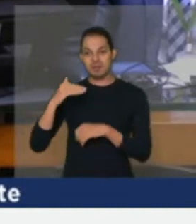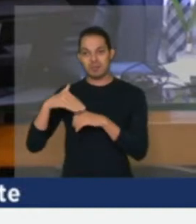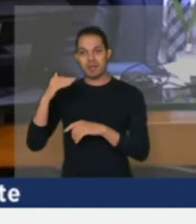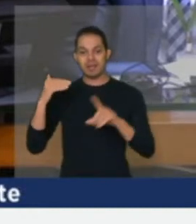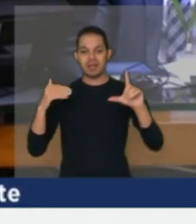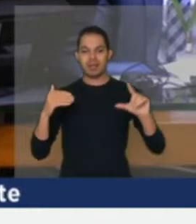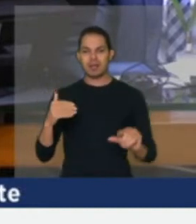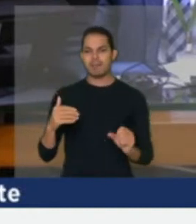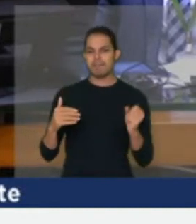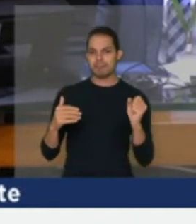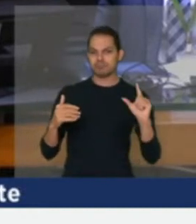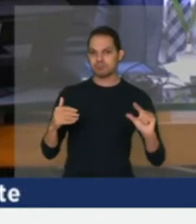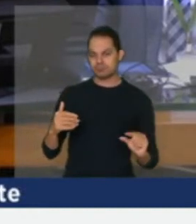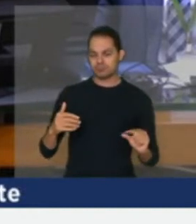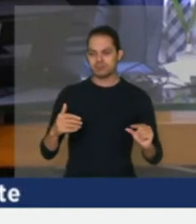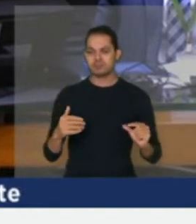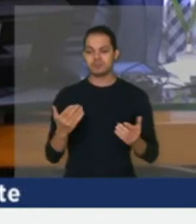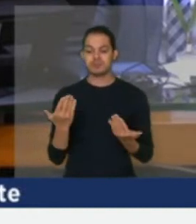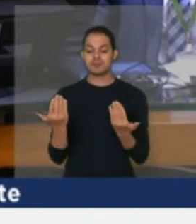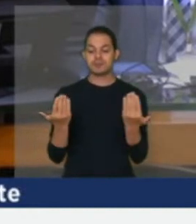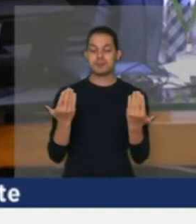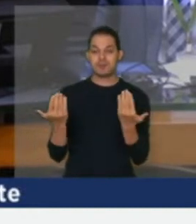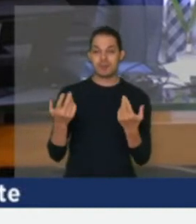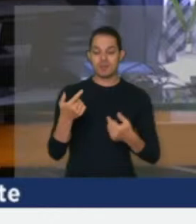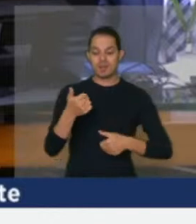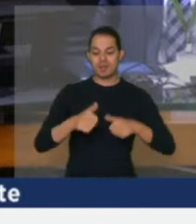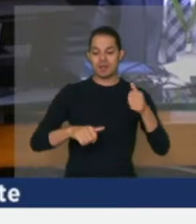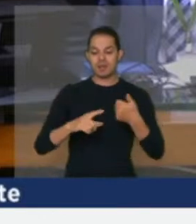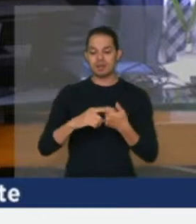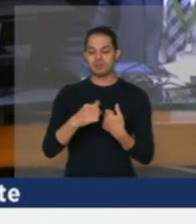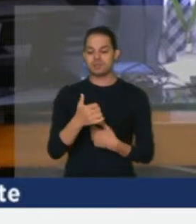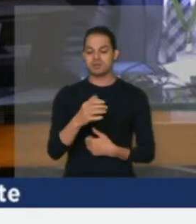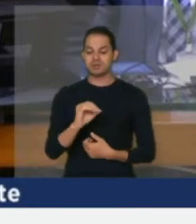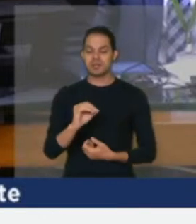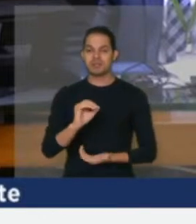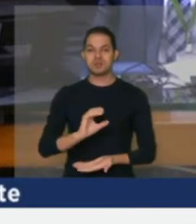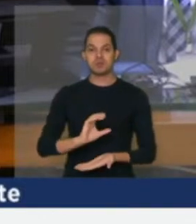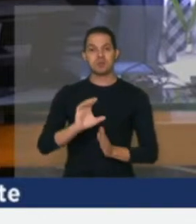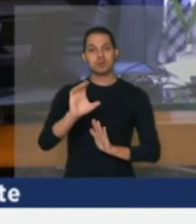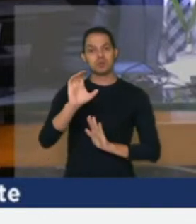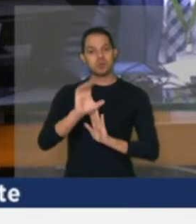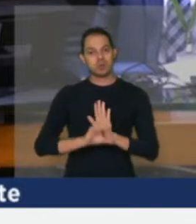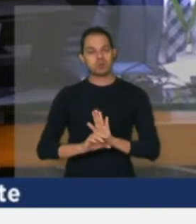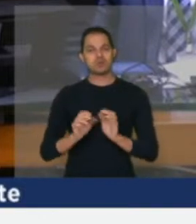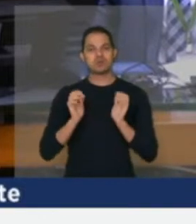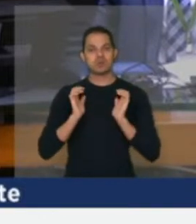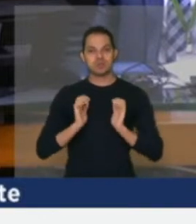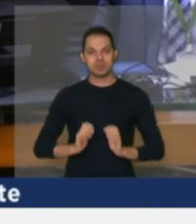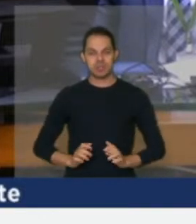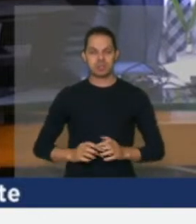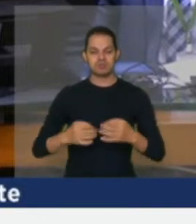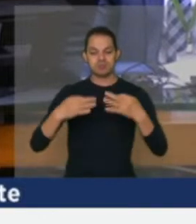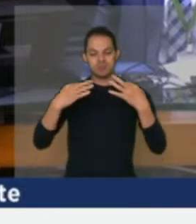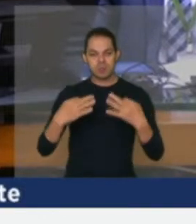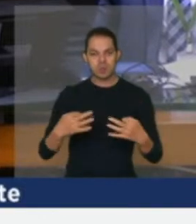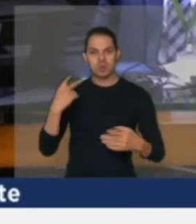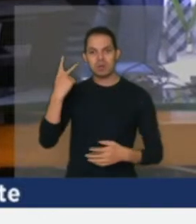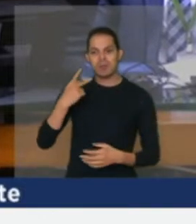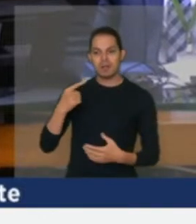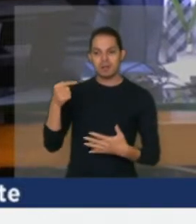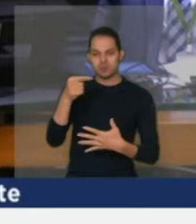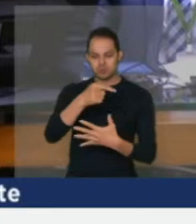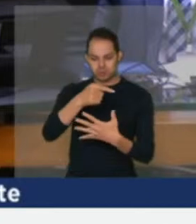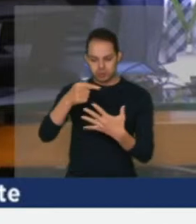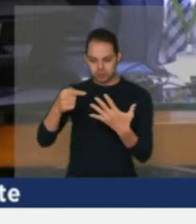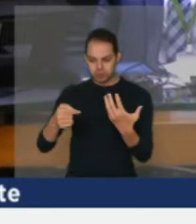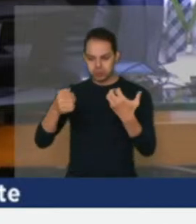grave, observando-se a gradação de que trata o artigo 10 do Código de Ética e Decoro Parlamentar. Fixadas essas diretrizes, assento